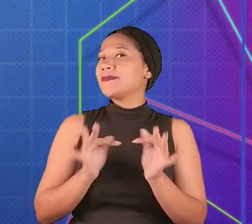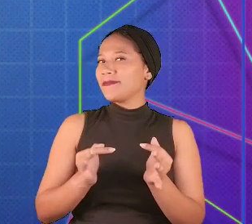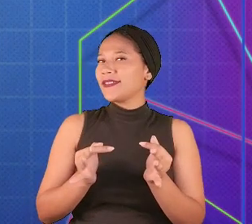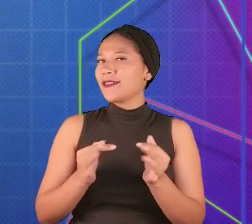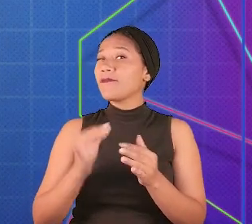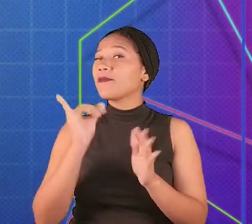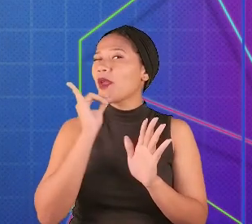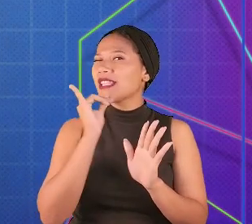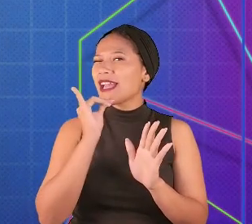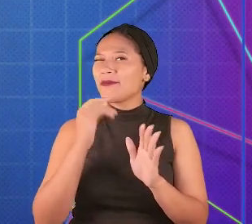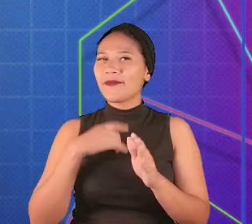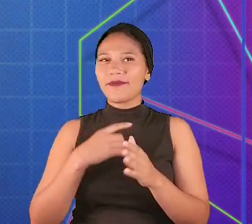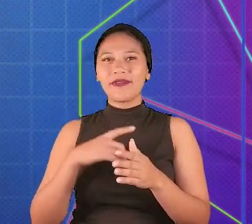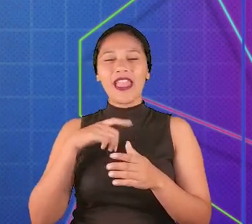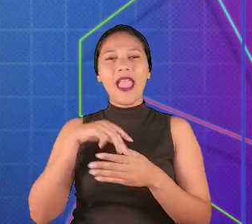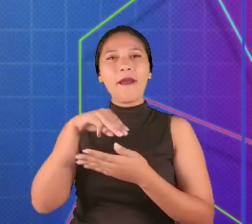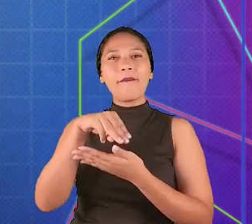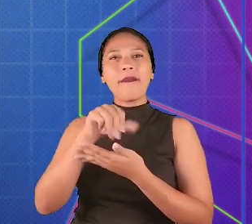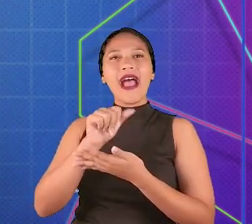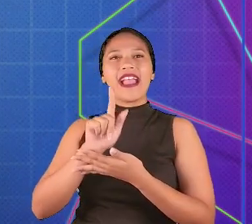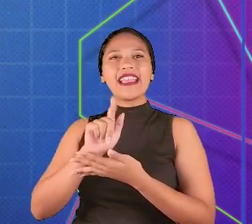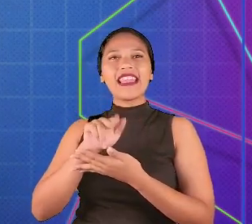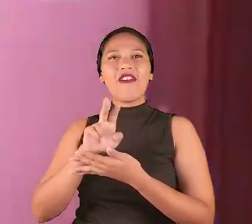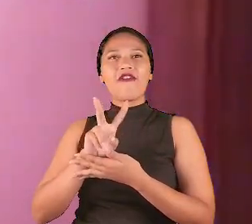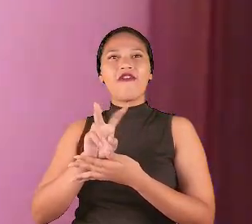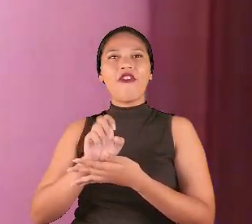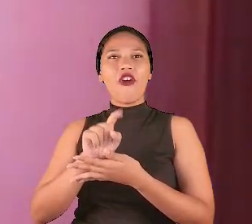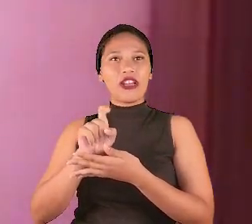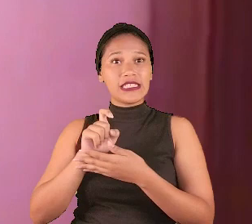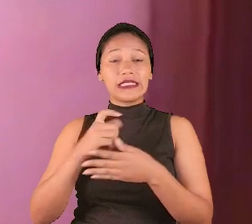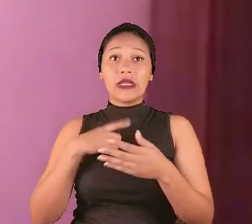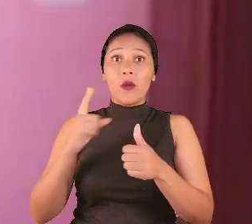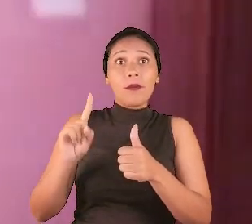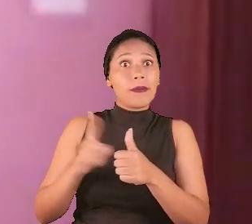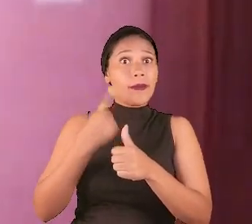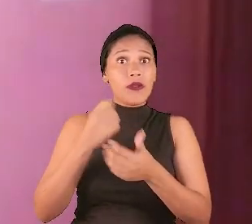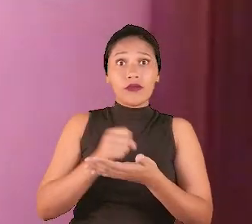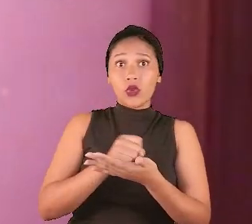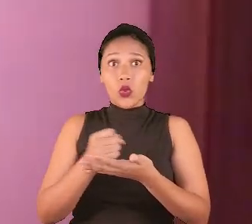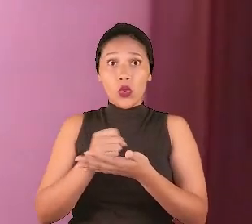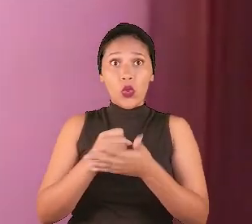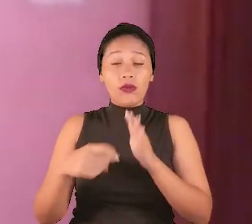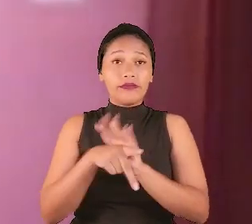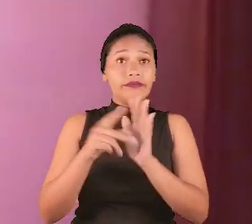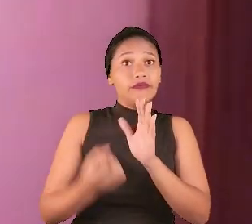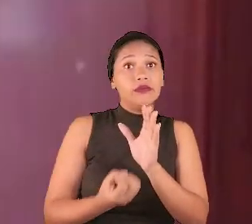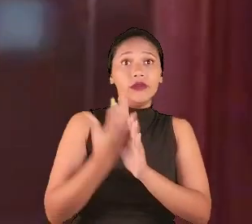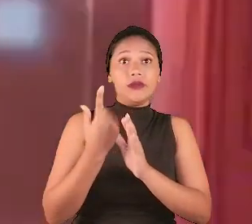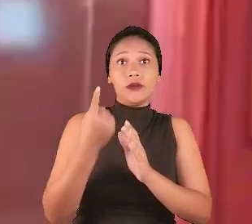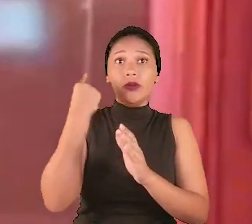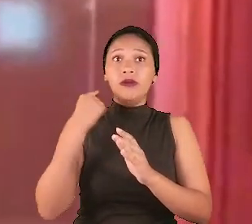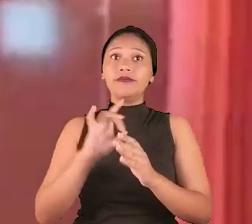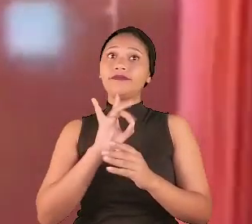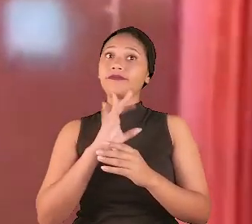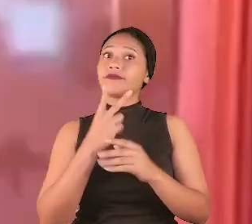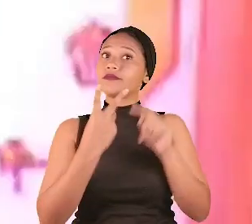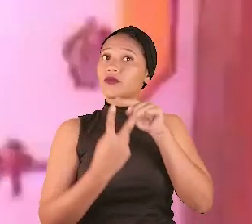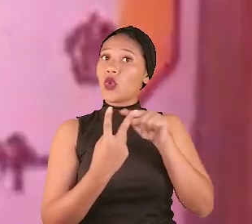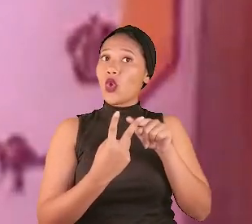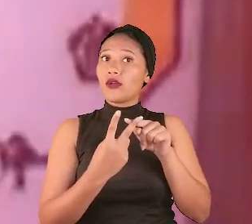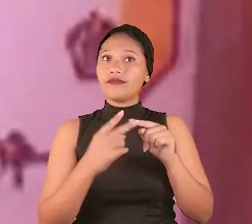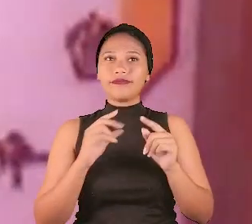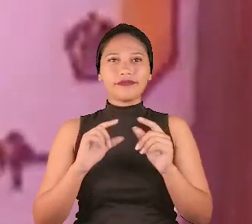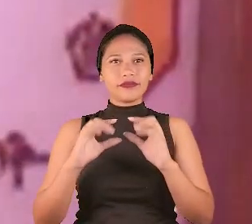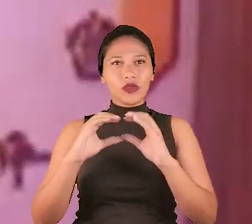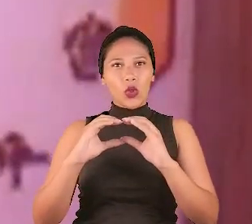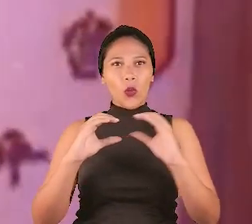simples. Por exemplo, o Magnavox Odyssey, da década de 70. Foi o primeiro videogame de console criado. Ele tinha apenas dois